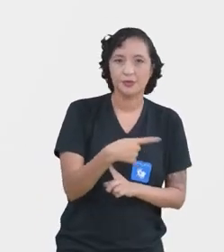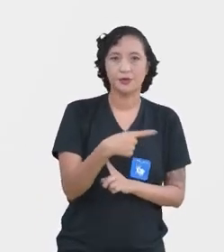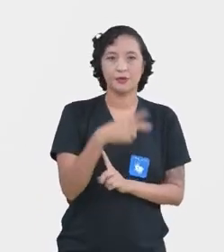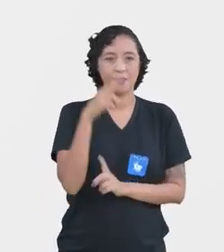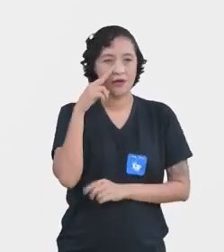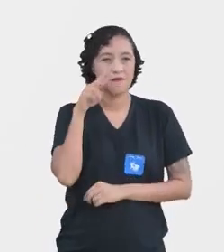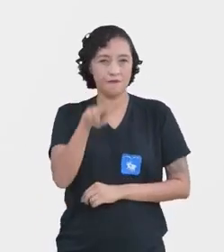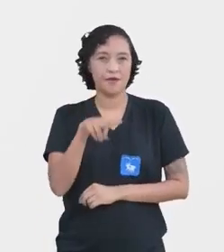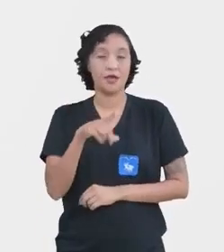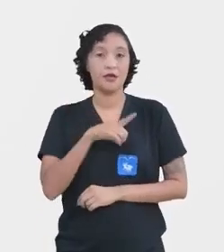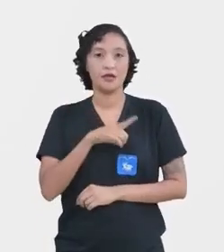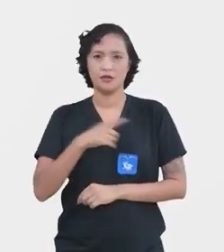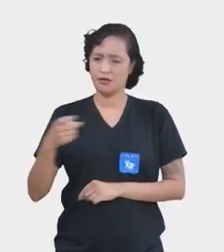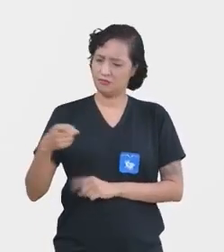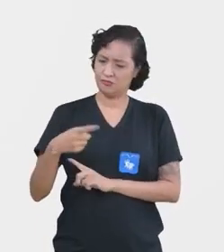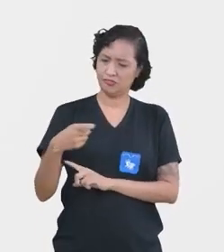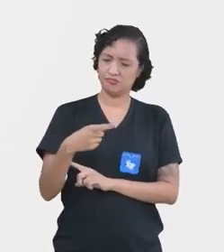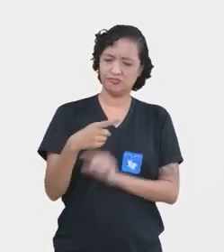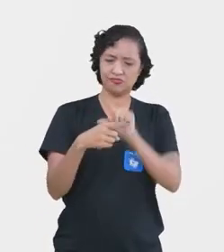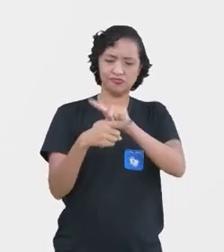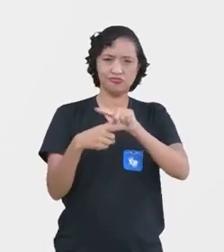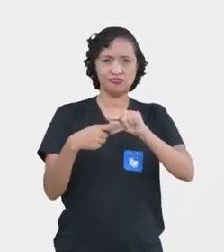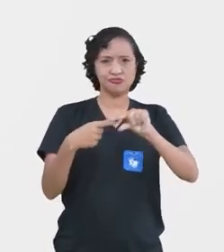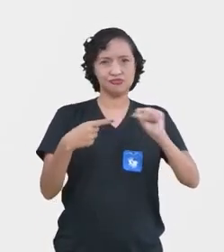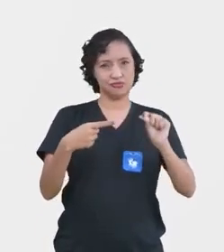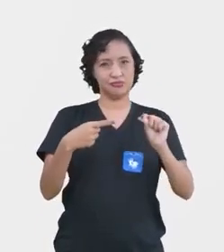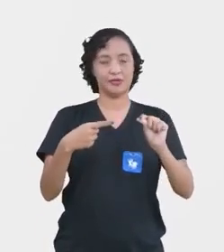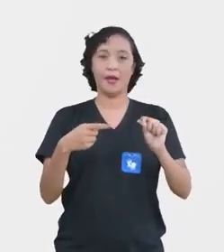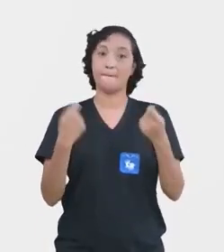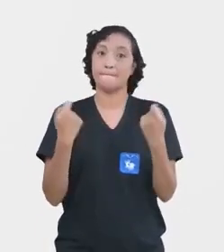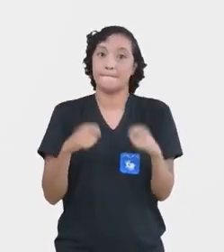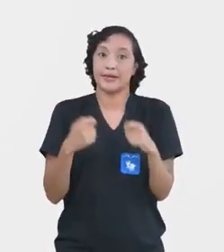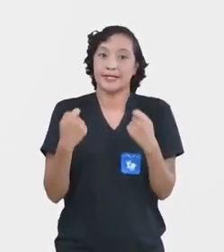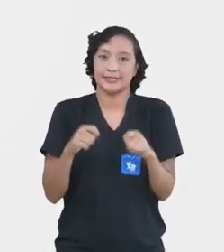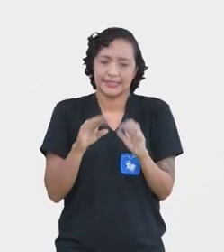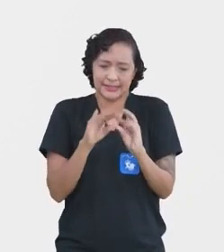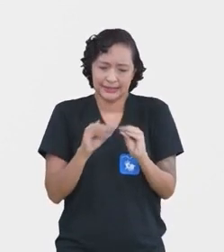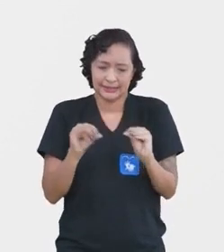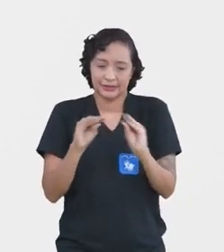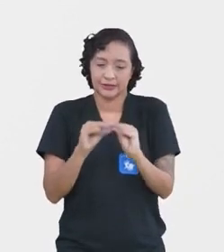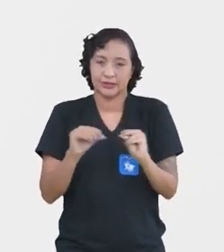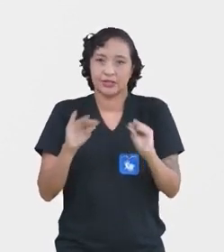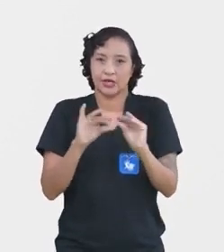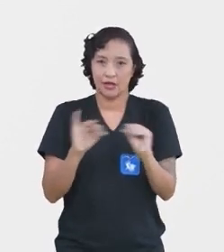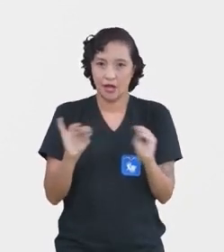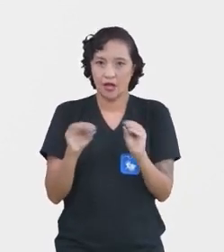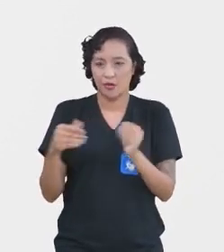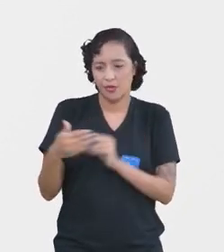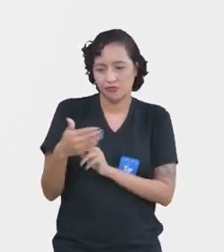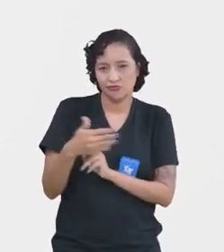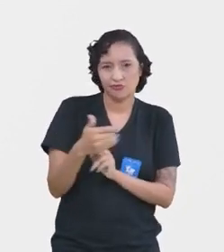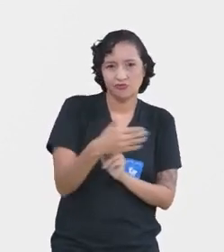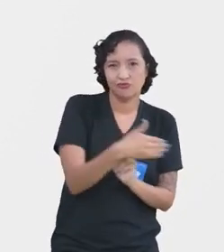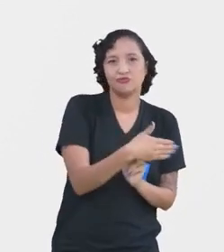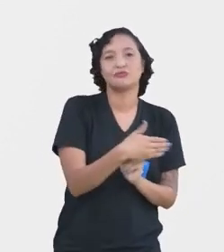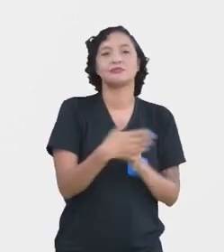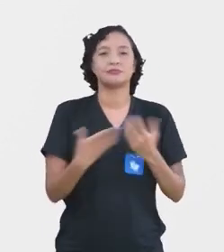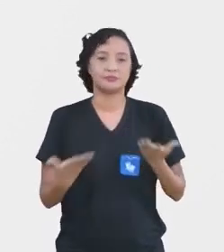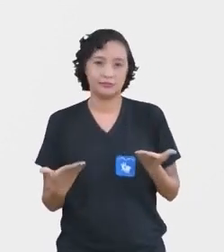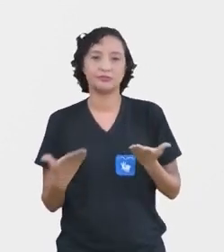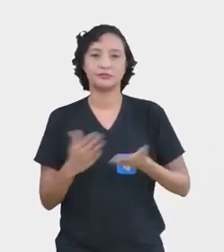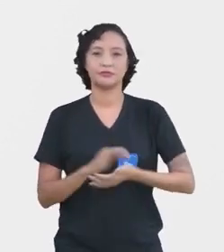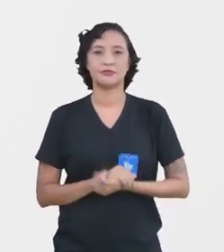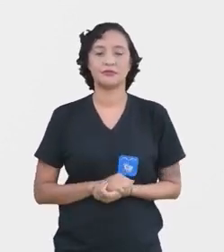ele tem uma cauda, ele precisa ter um líquido para ele poder fazer a sua mobilidade, tá bom? Então, é